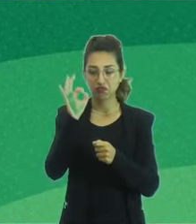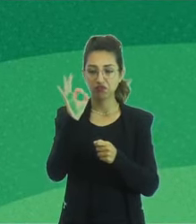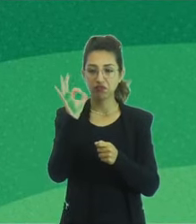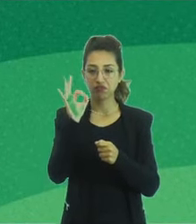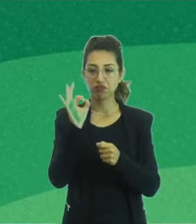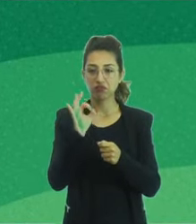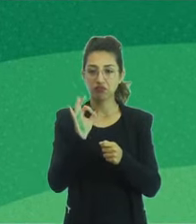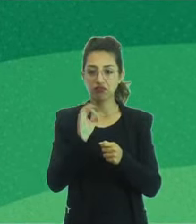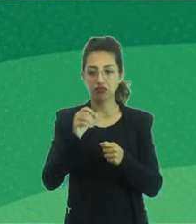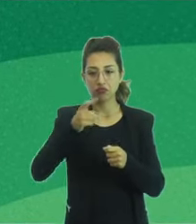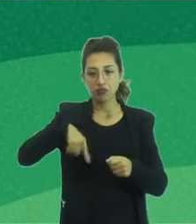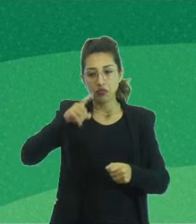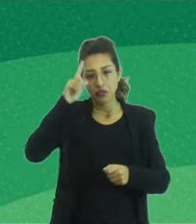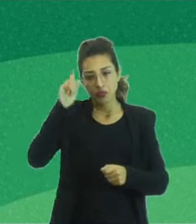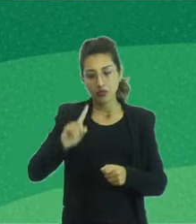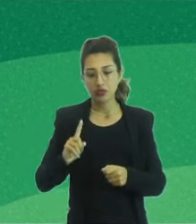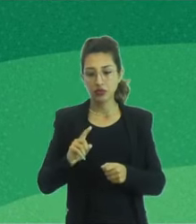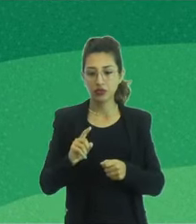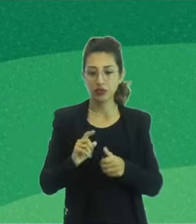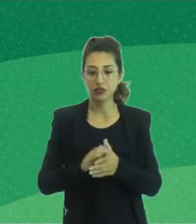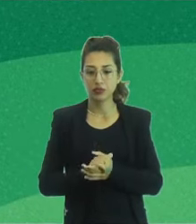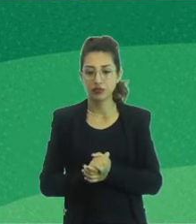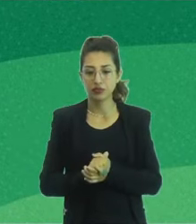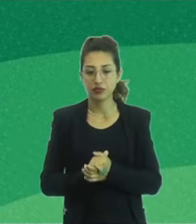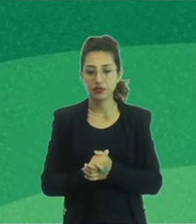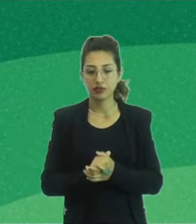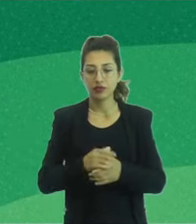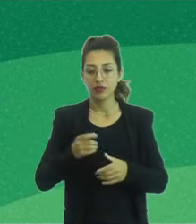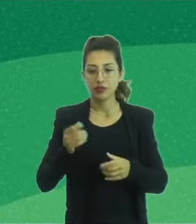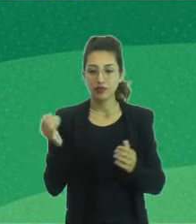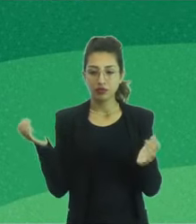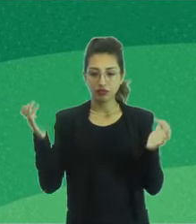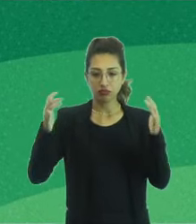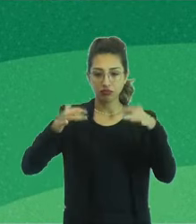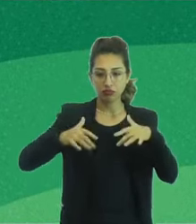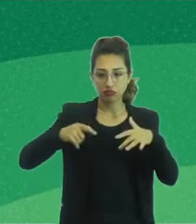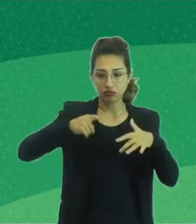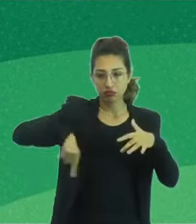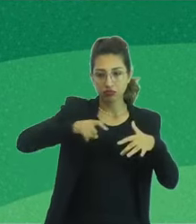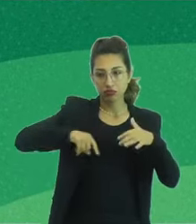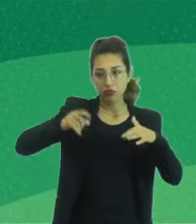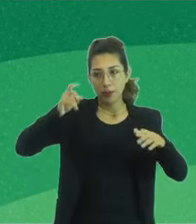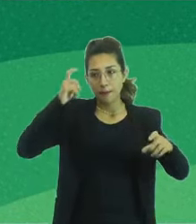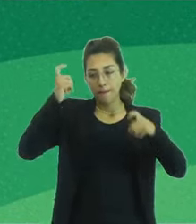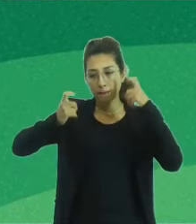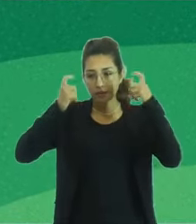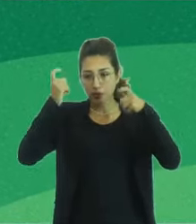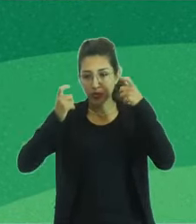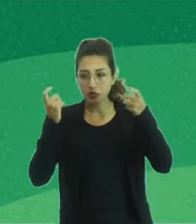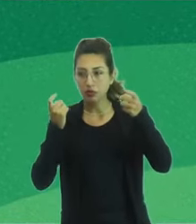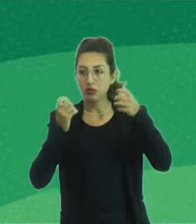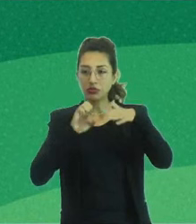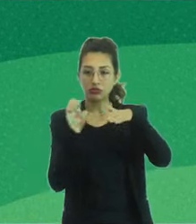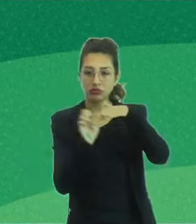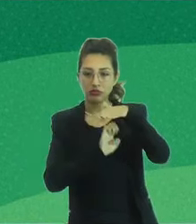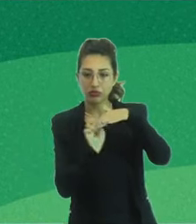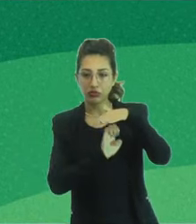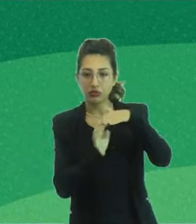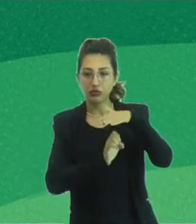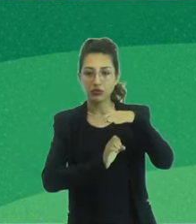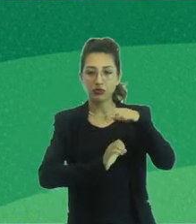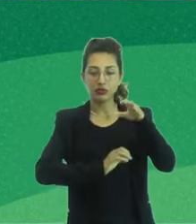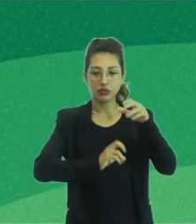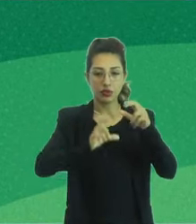a gente não sabe disso porque quando a gente vem aqui a gente está preocupado em pensar no problema Empresarial de como funciona